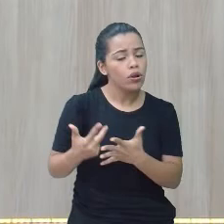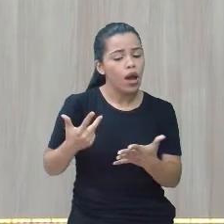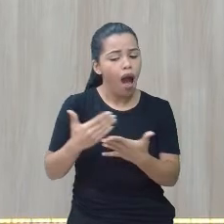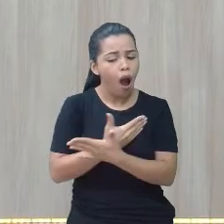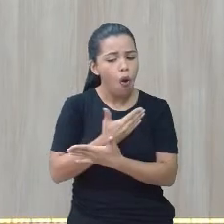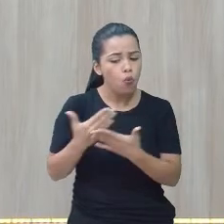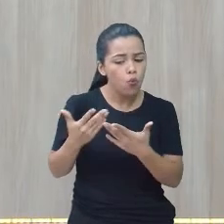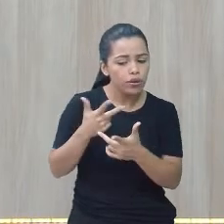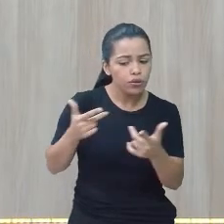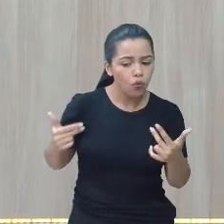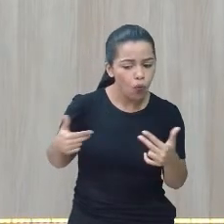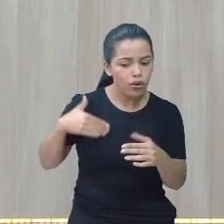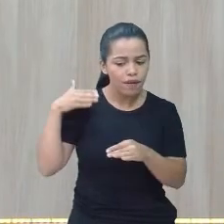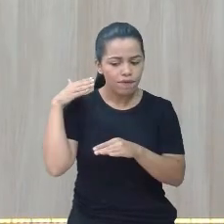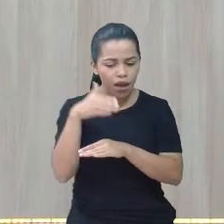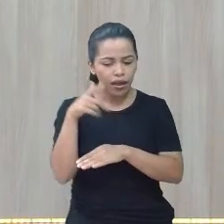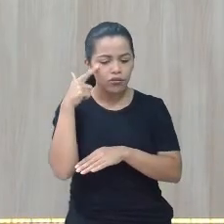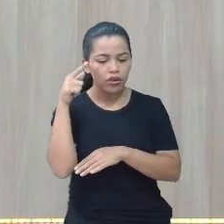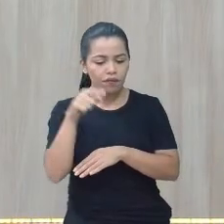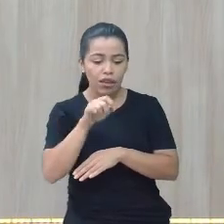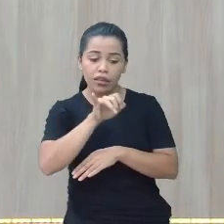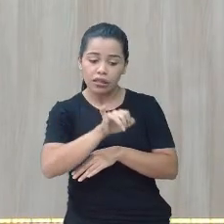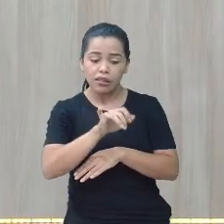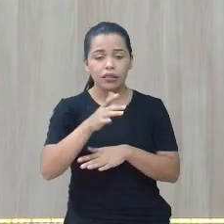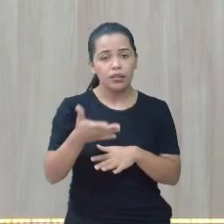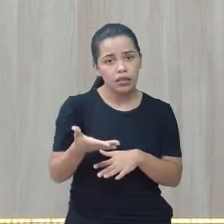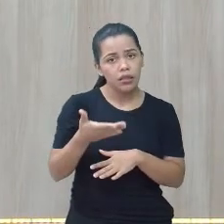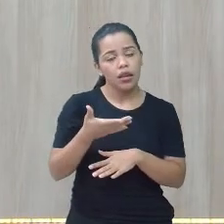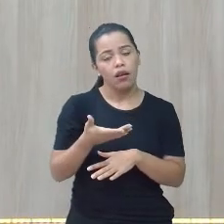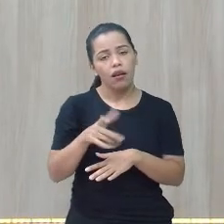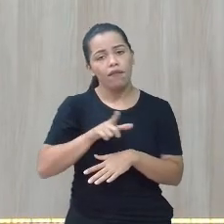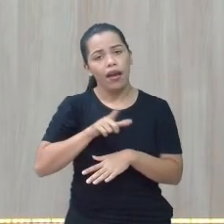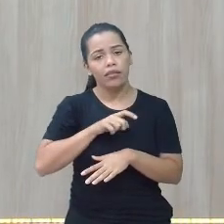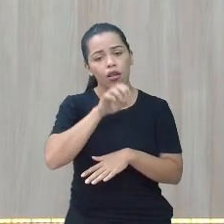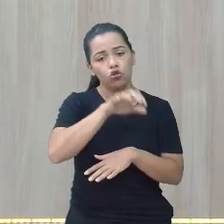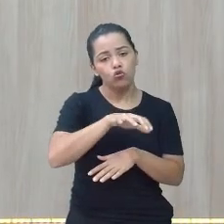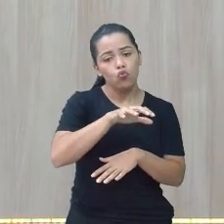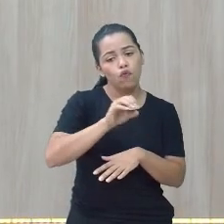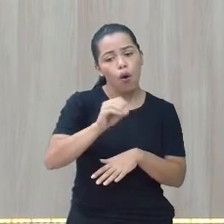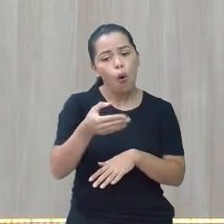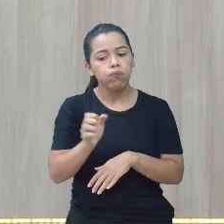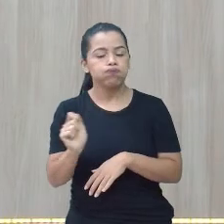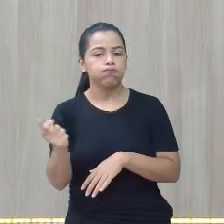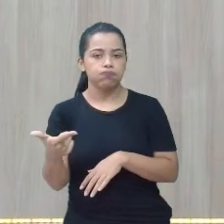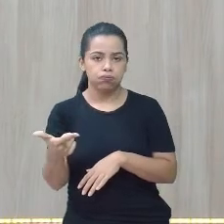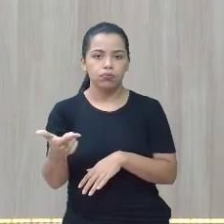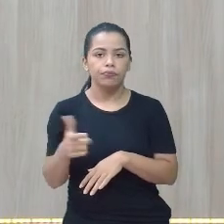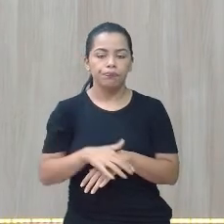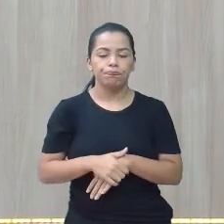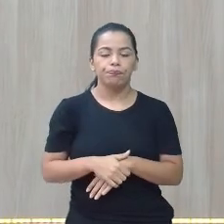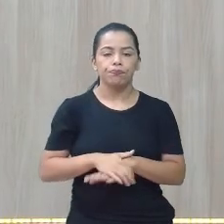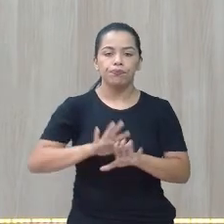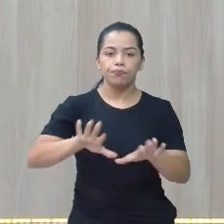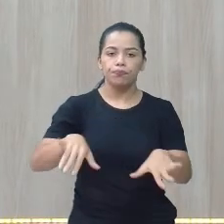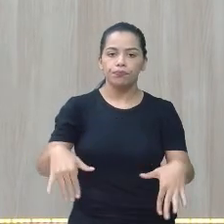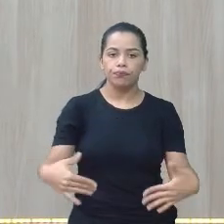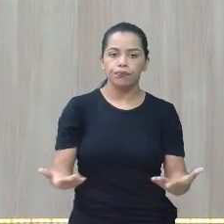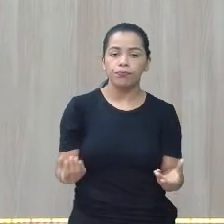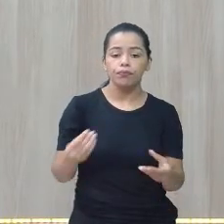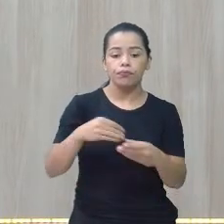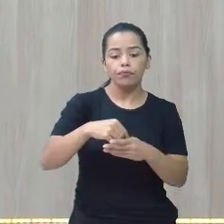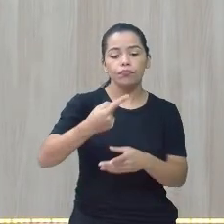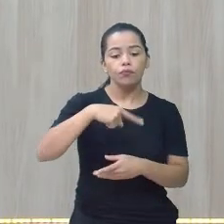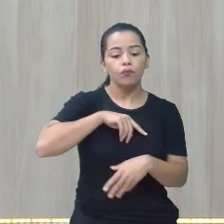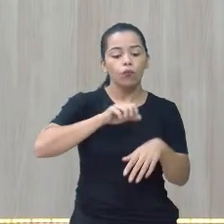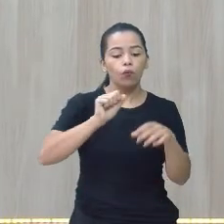alguns fatores que nos levam a isso, tá certo? Então veja que dentro da previsão do tempo, a gente pode ter noção do que tem mais chance